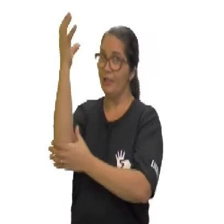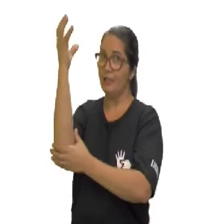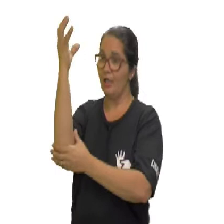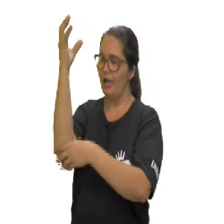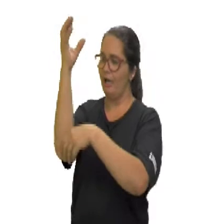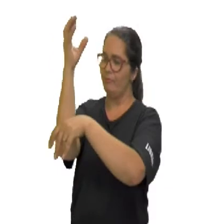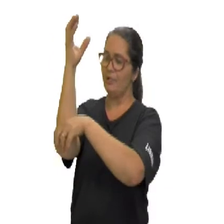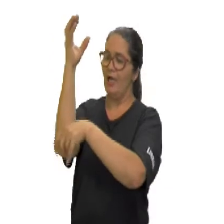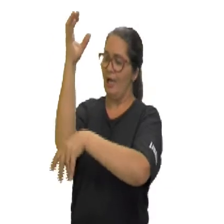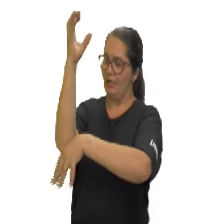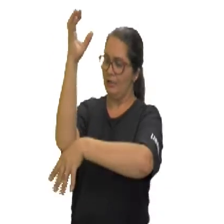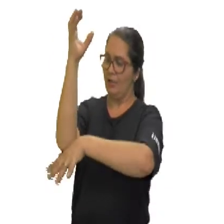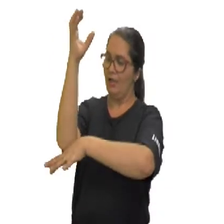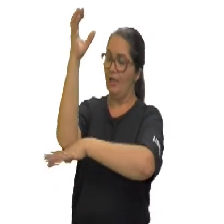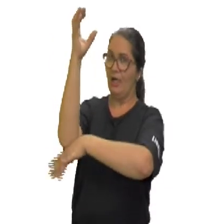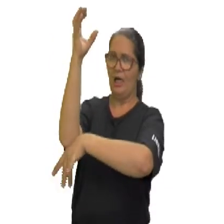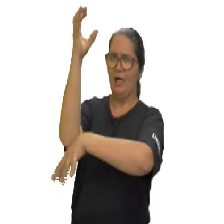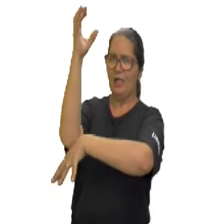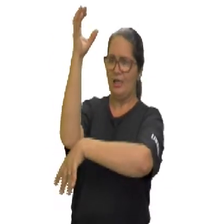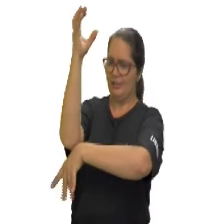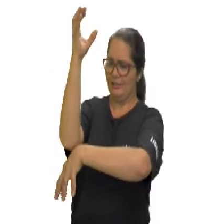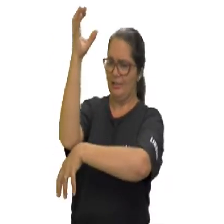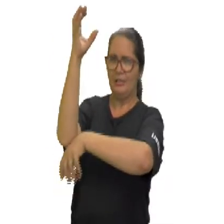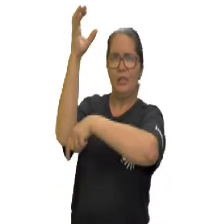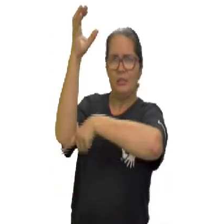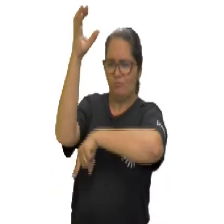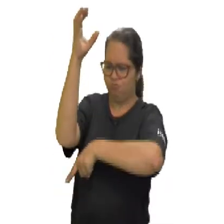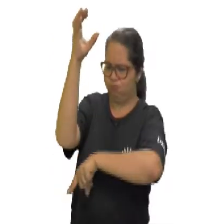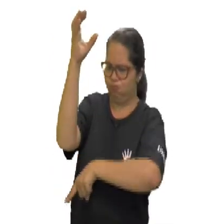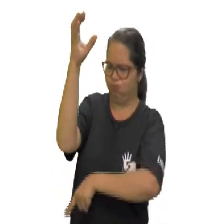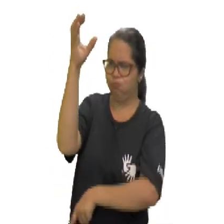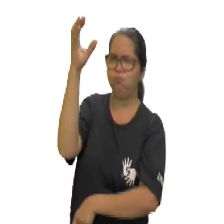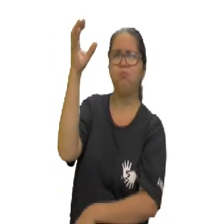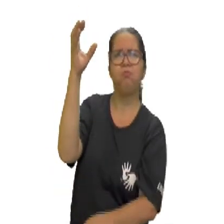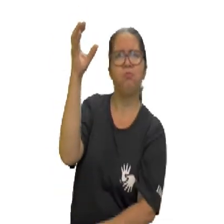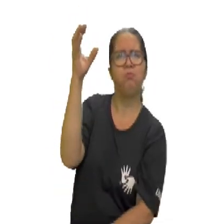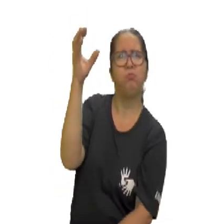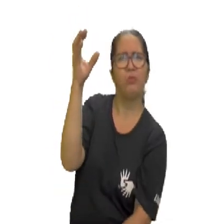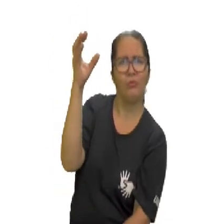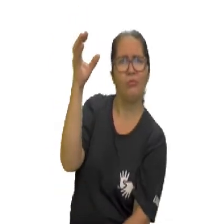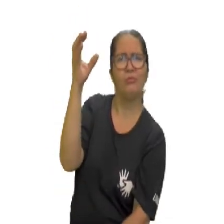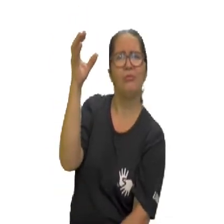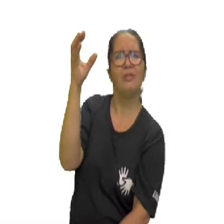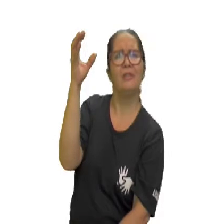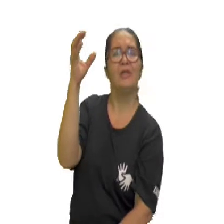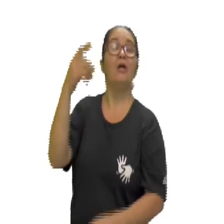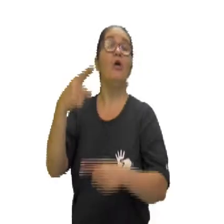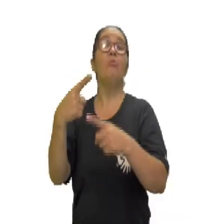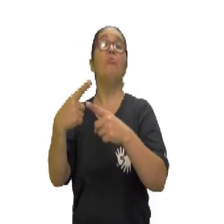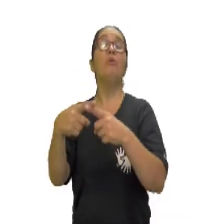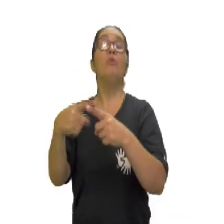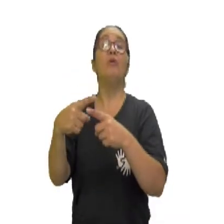do cerrado são muito profundas. Por quê? Porque ora elas têm água,